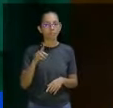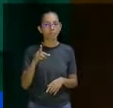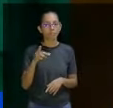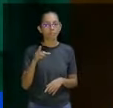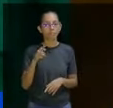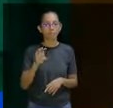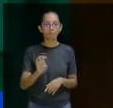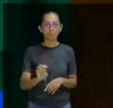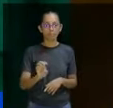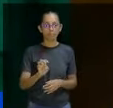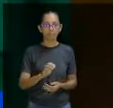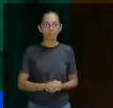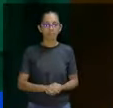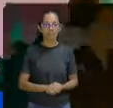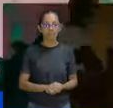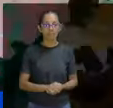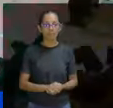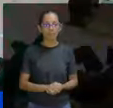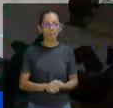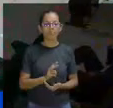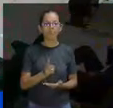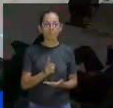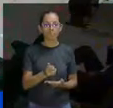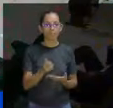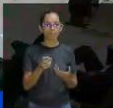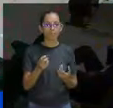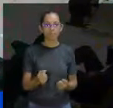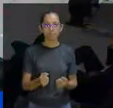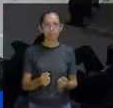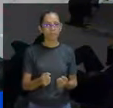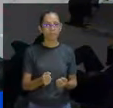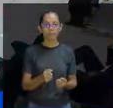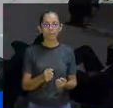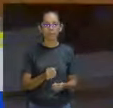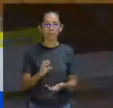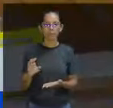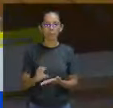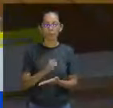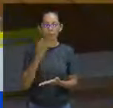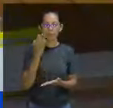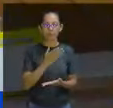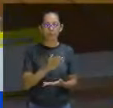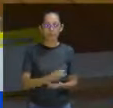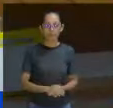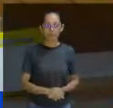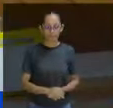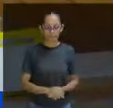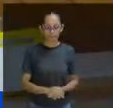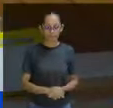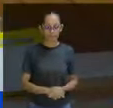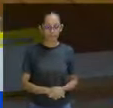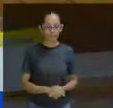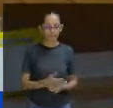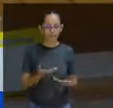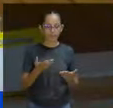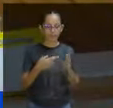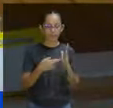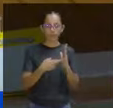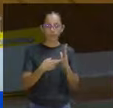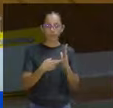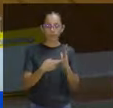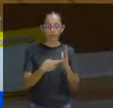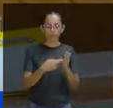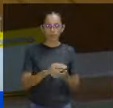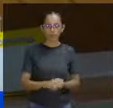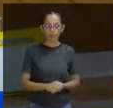do parecer pela desaprovação das contas. Devolvo a palavra ao relator. Presidente, eminentes pares, foco no